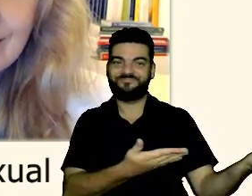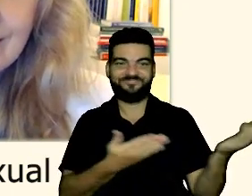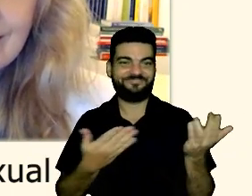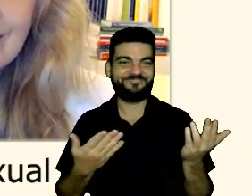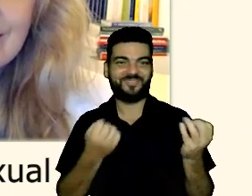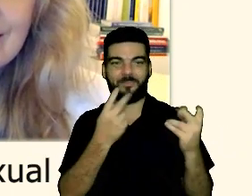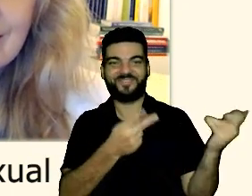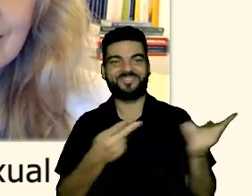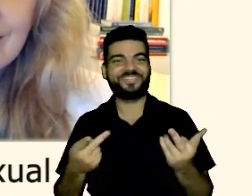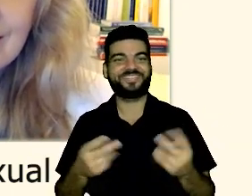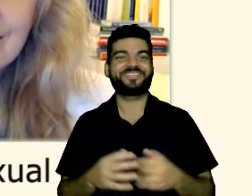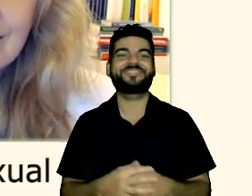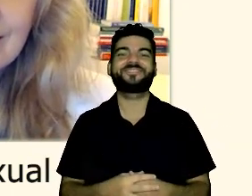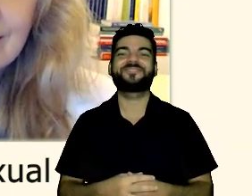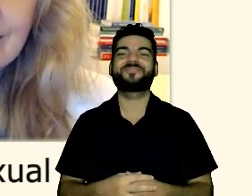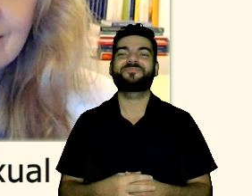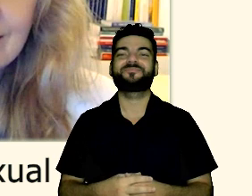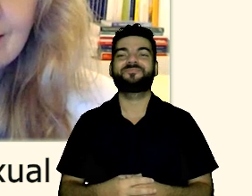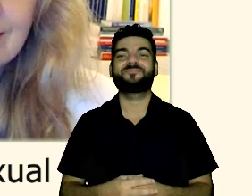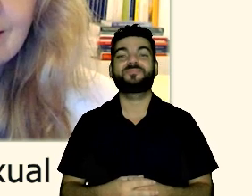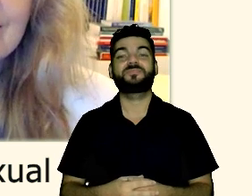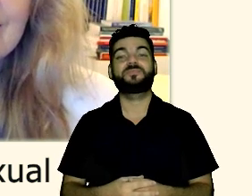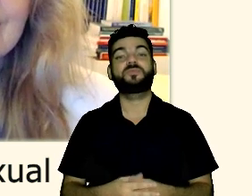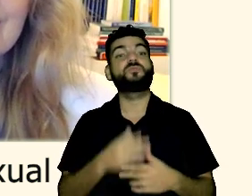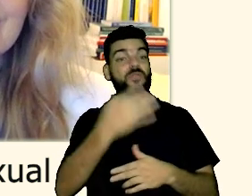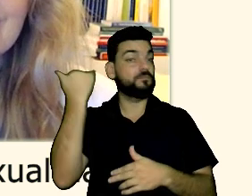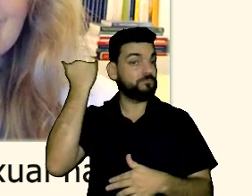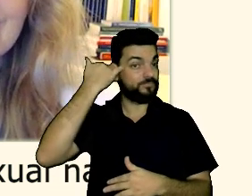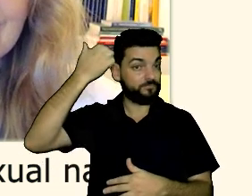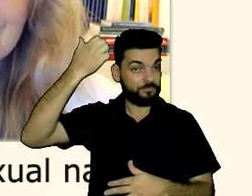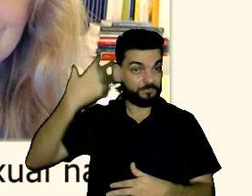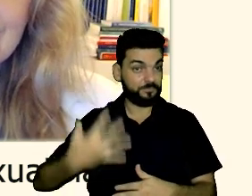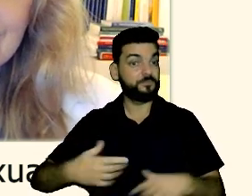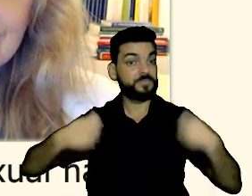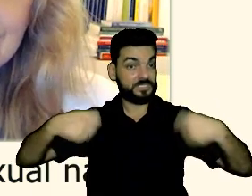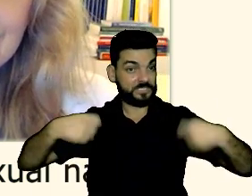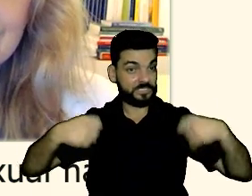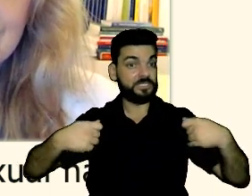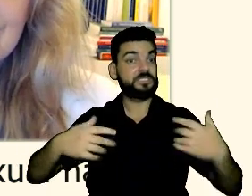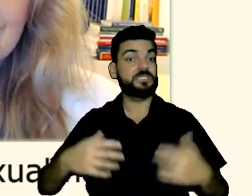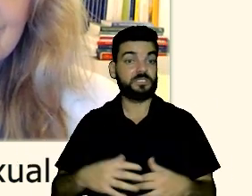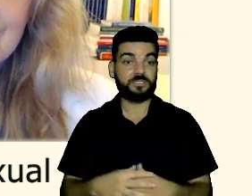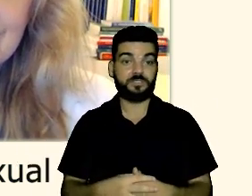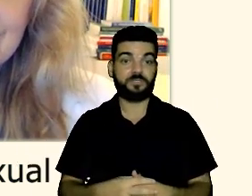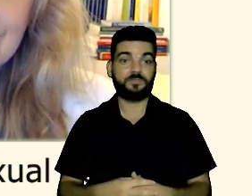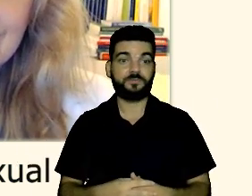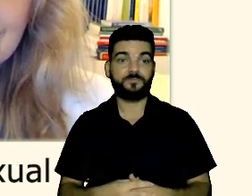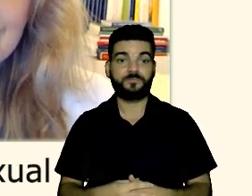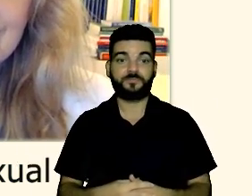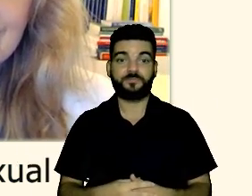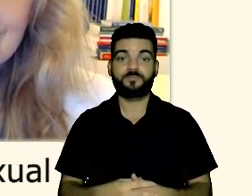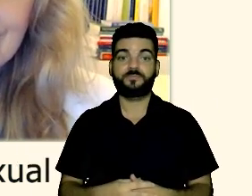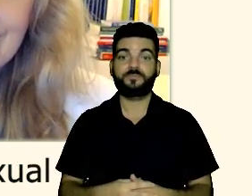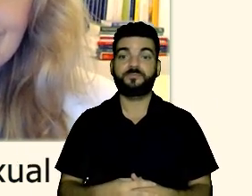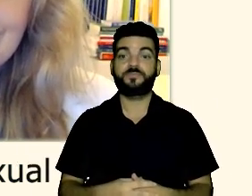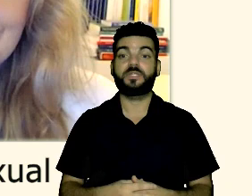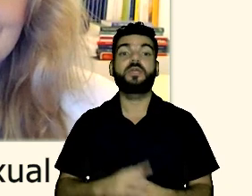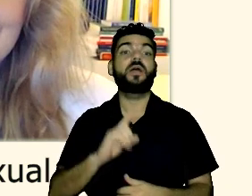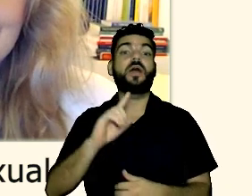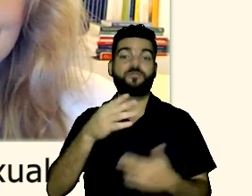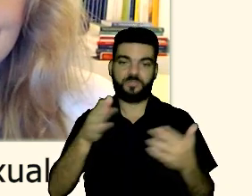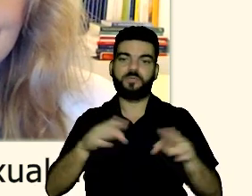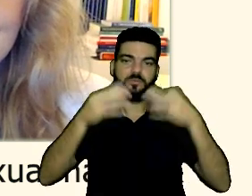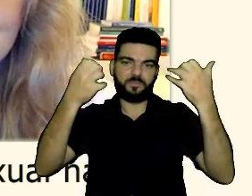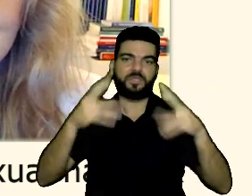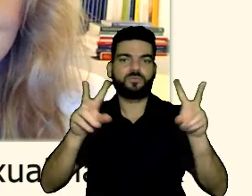de Prevenção e Enfrentamento do Assédio Moral e do Assédio Sexual da Seção Judiciária de São Paulo. Doutora Mariana, também,